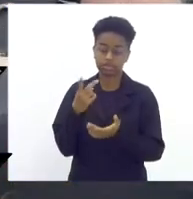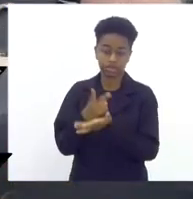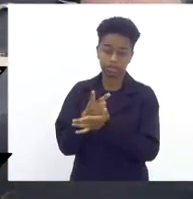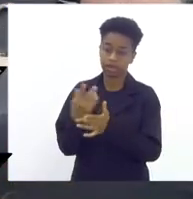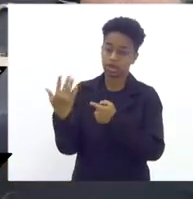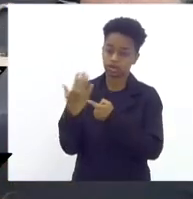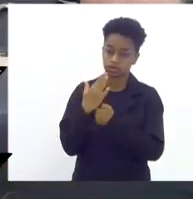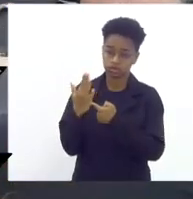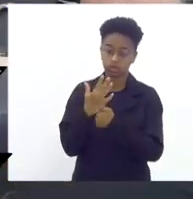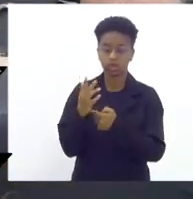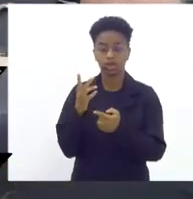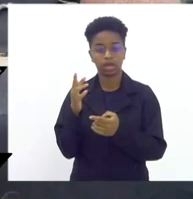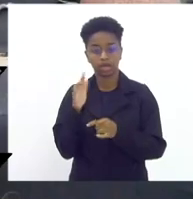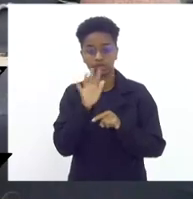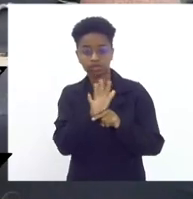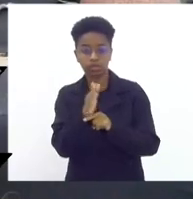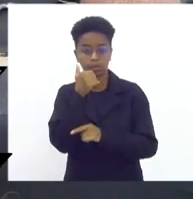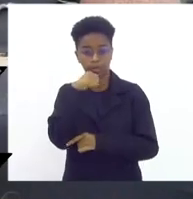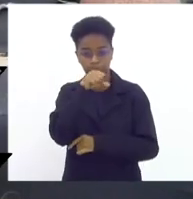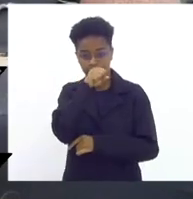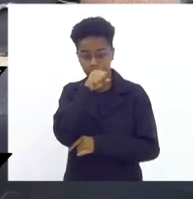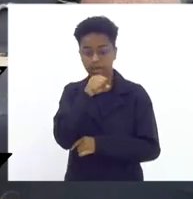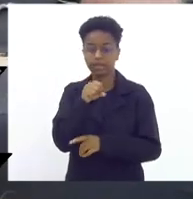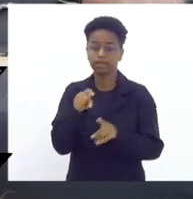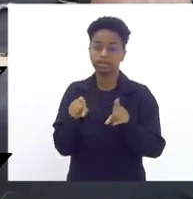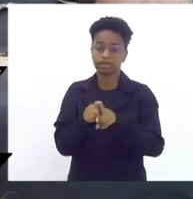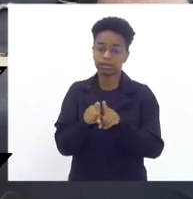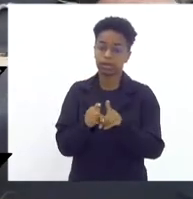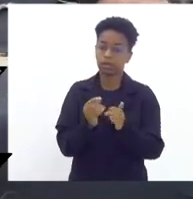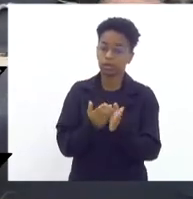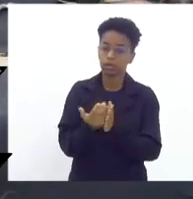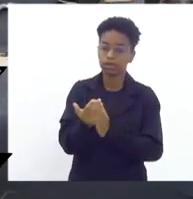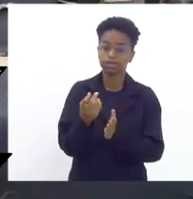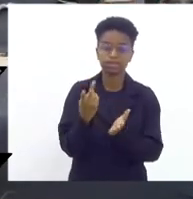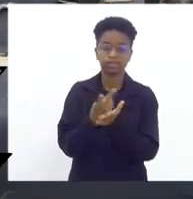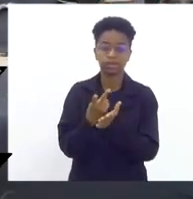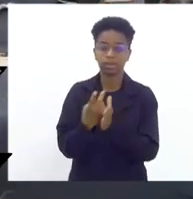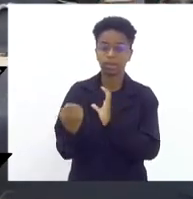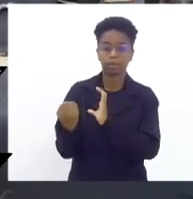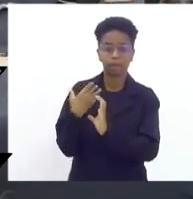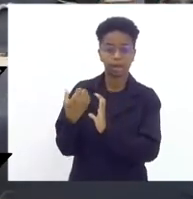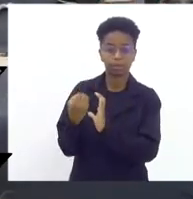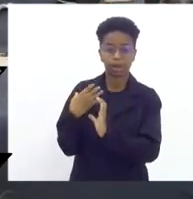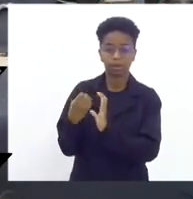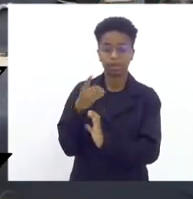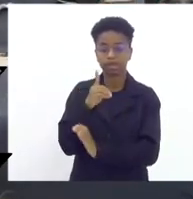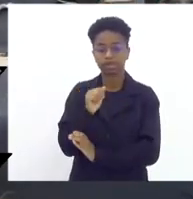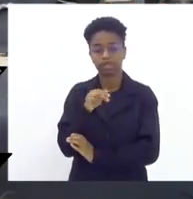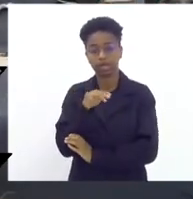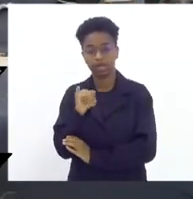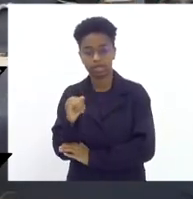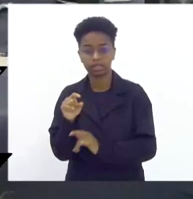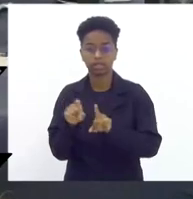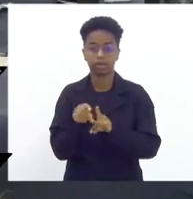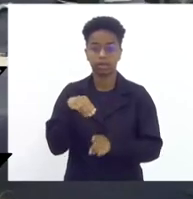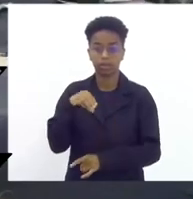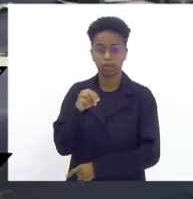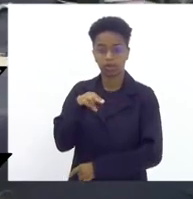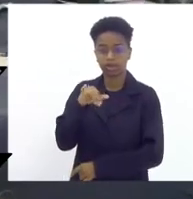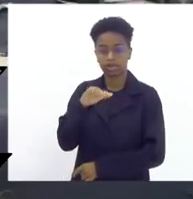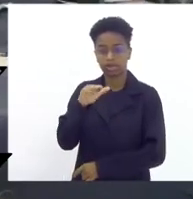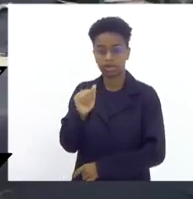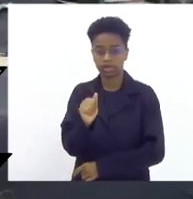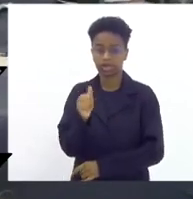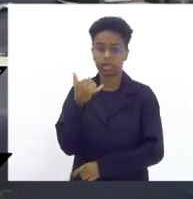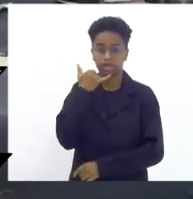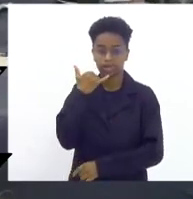sempre ajudou minha mãe então desde o começo sempre mandava mensagem que a Dani Mônica que mandou mensagem para mim